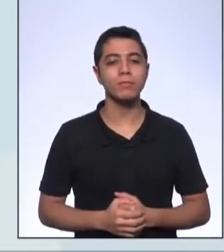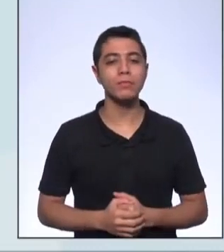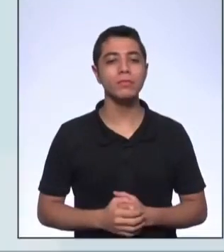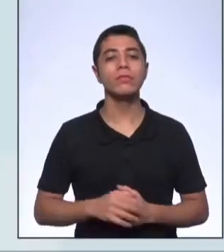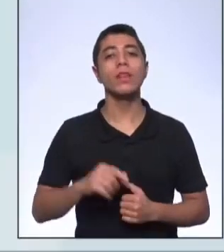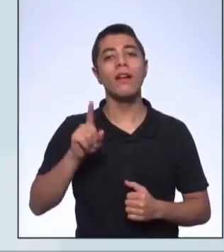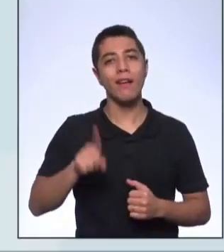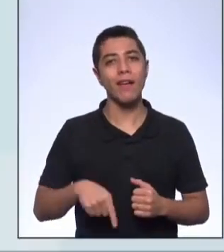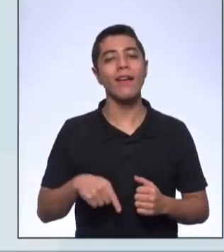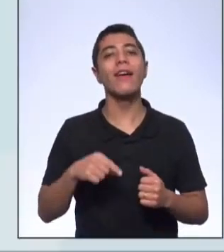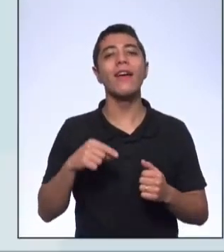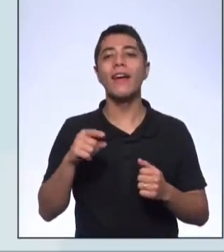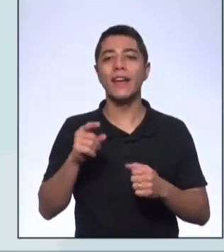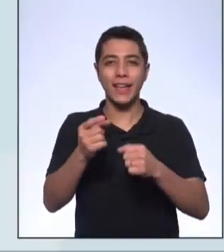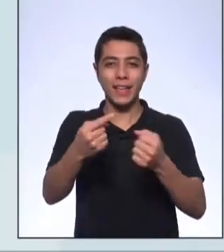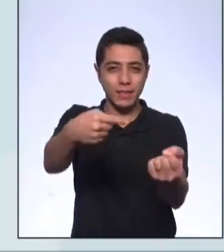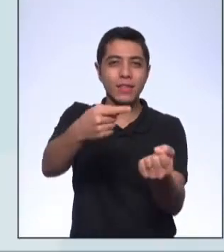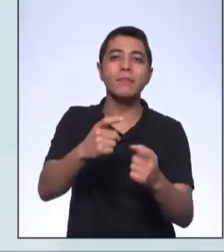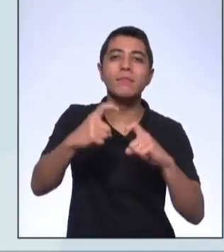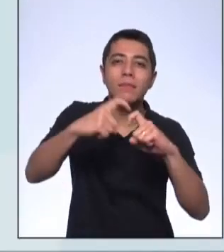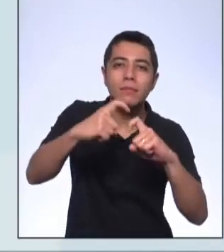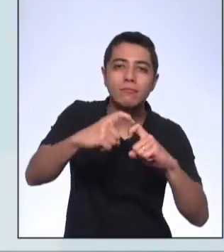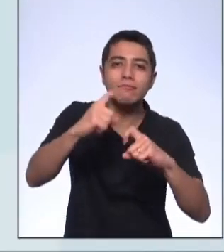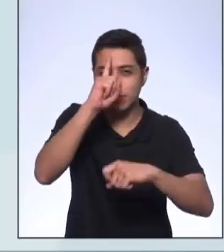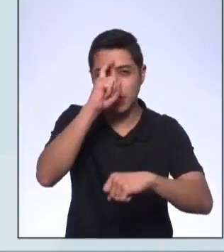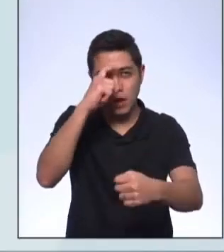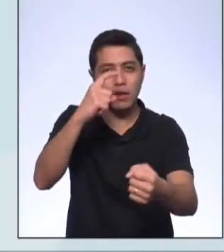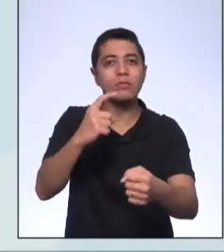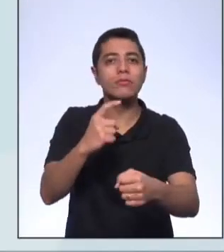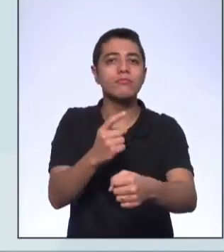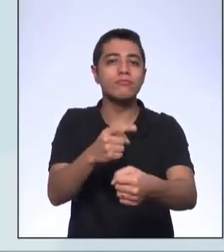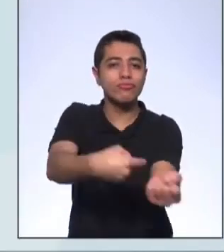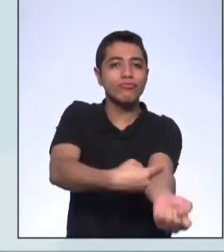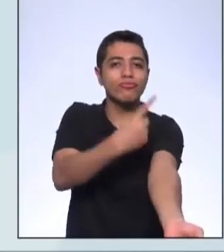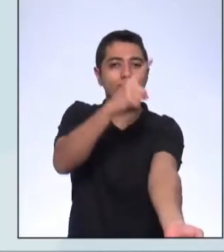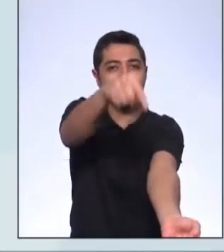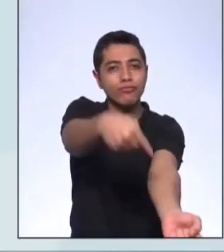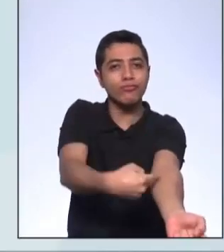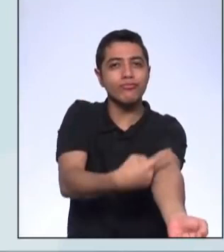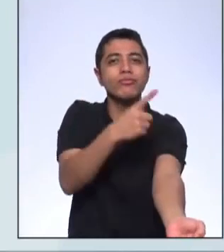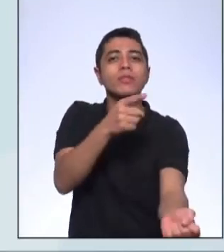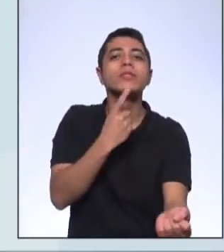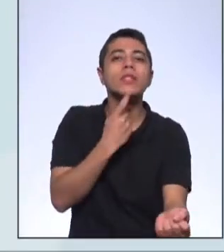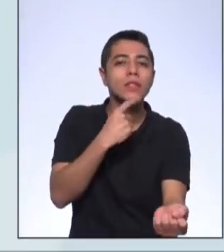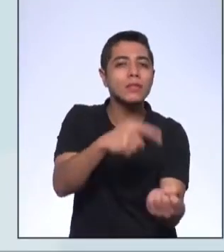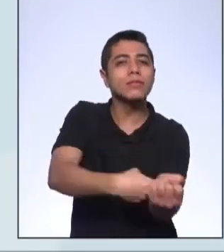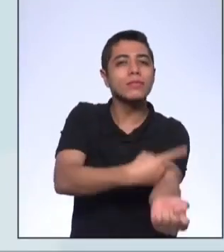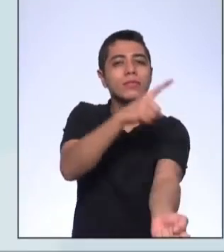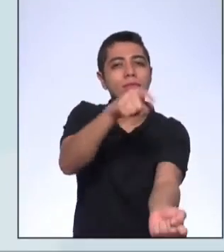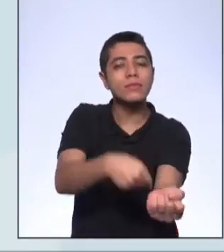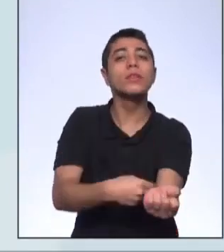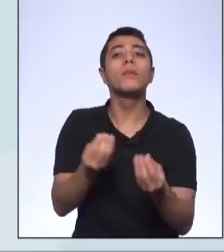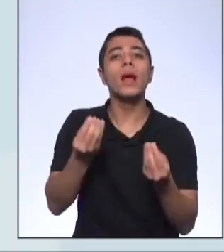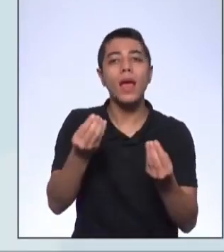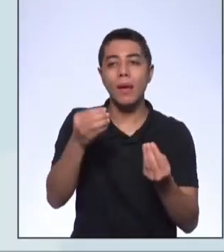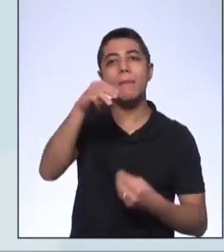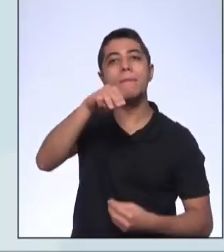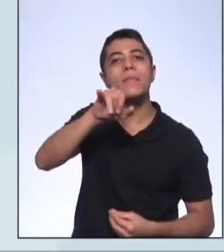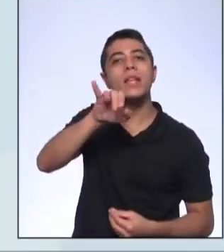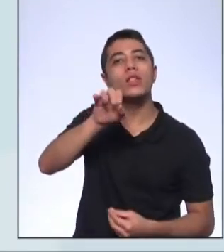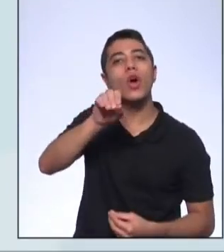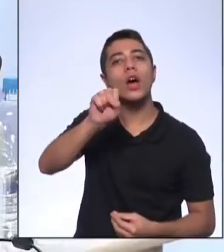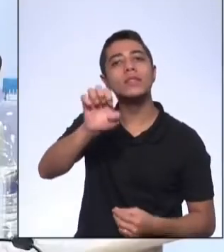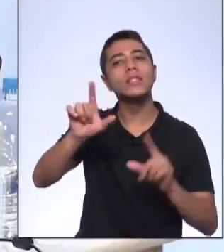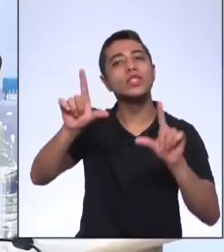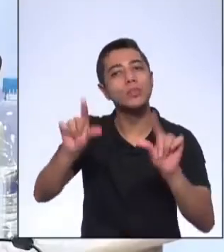de mitoses responsáveis pela proliferação celular. Tá? É lógico que o metabolismo da célula cancerígena é um metabolismo muito grande,